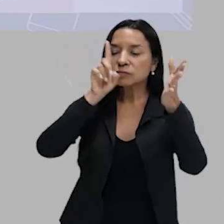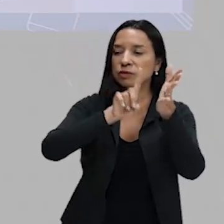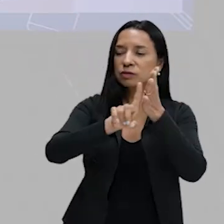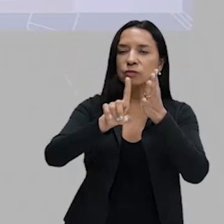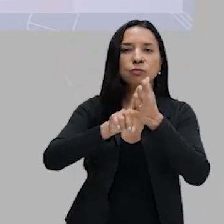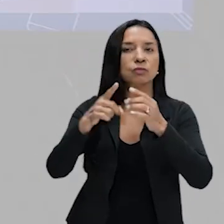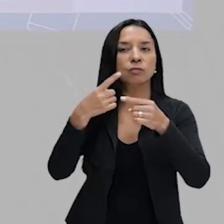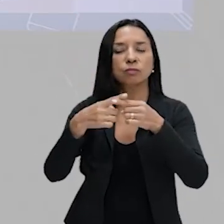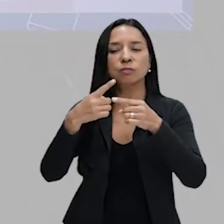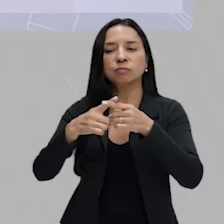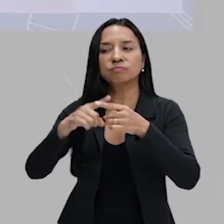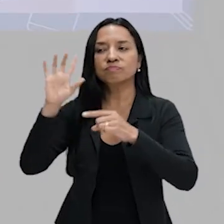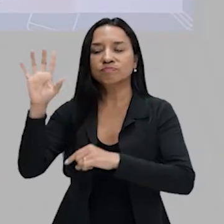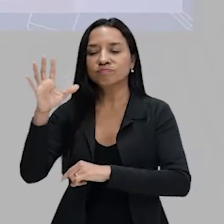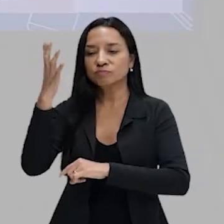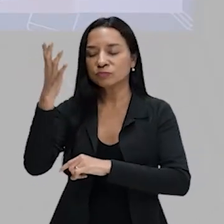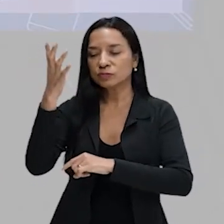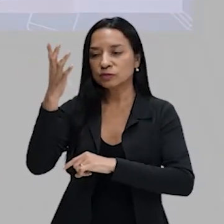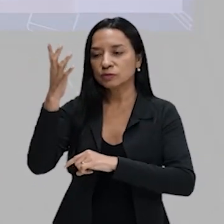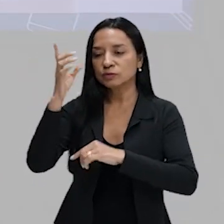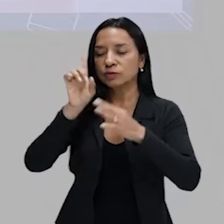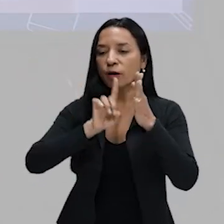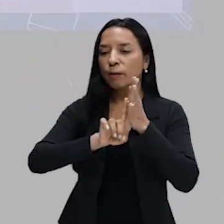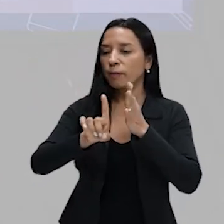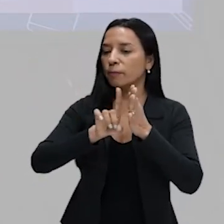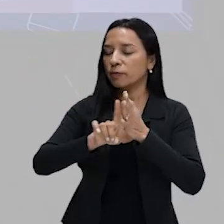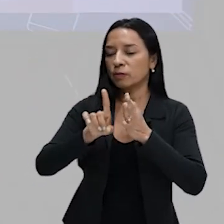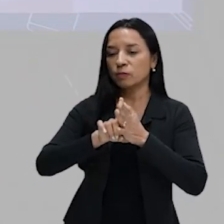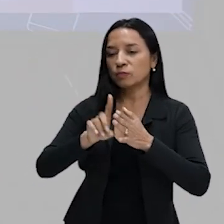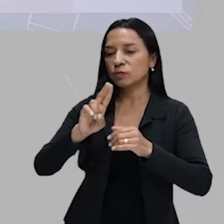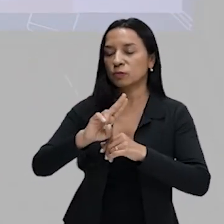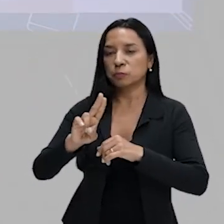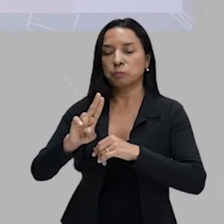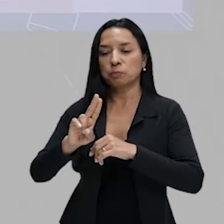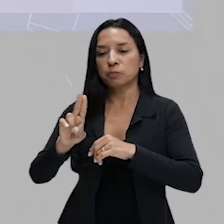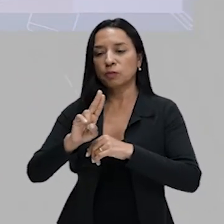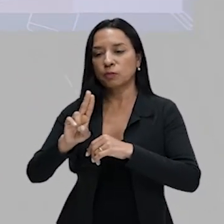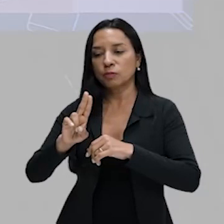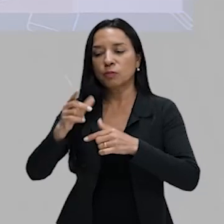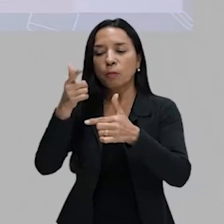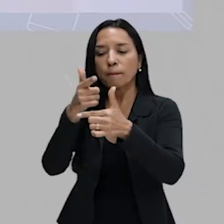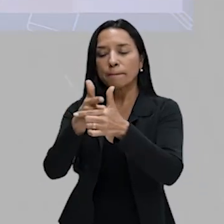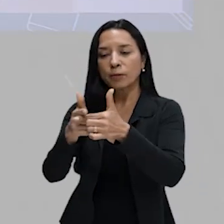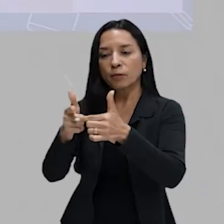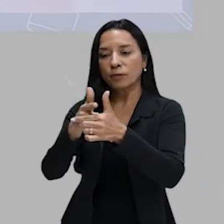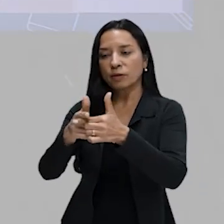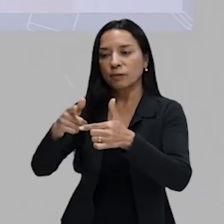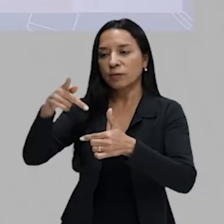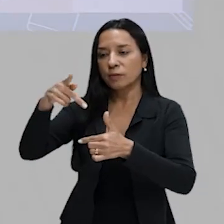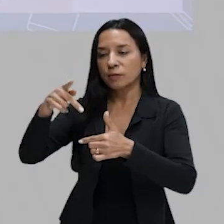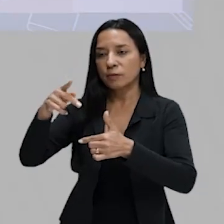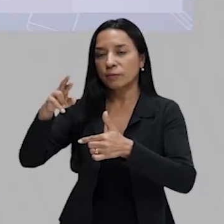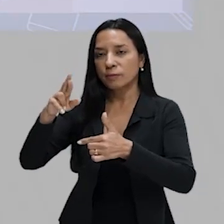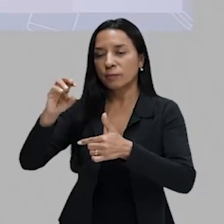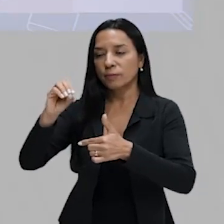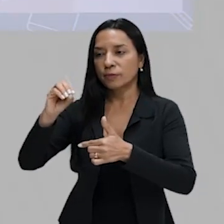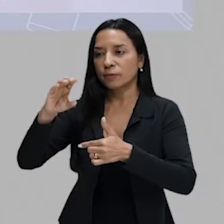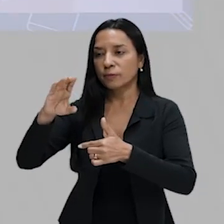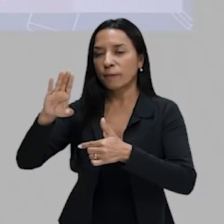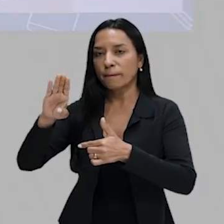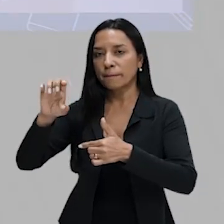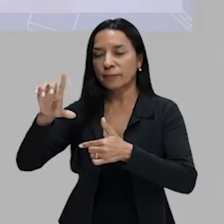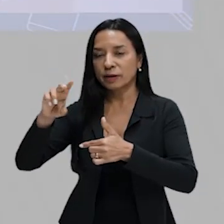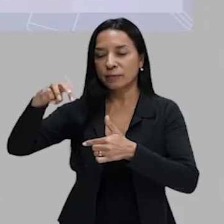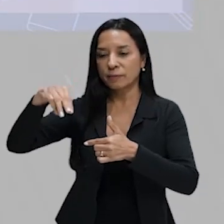acontecendo? Então, essa pergunta é o que a gente chamamos de problema, tá? Após uma